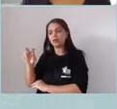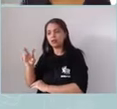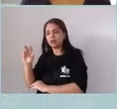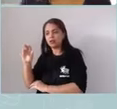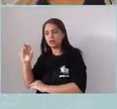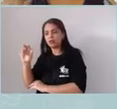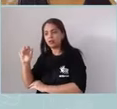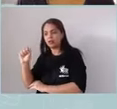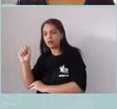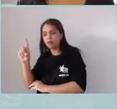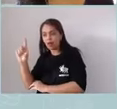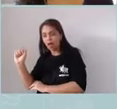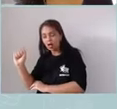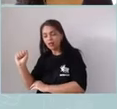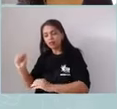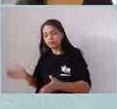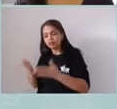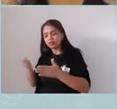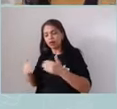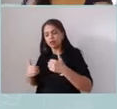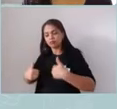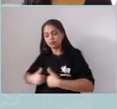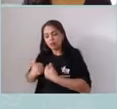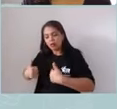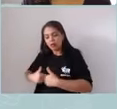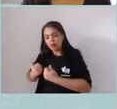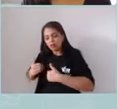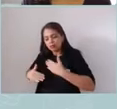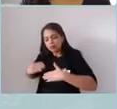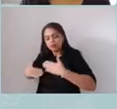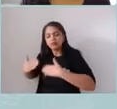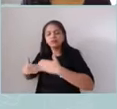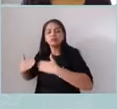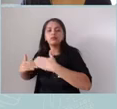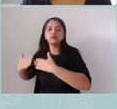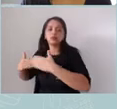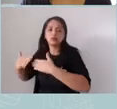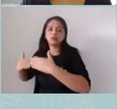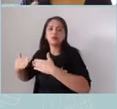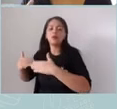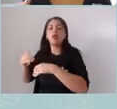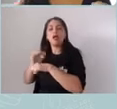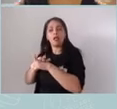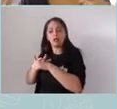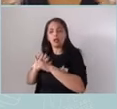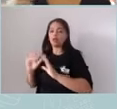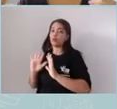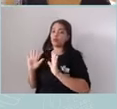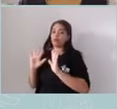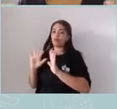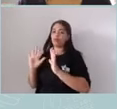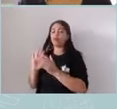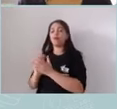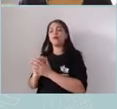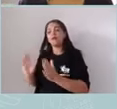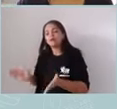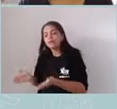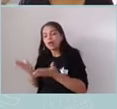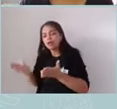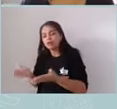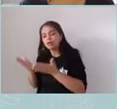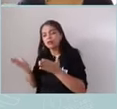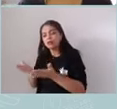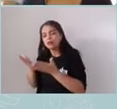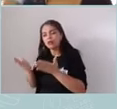estimular o sistema imune a produzir os anticorpos, mas que não vai causar a patologia, a doença na gente. Ou seja, são mecanismos que a gente